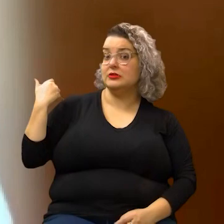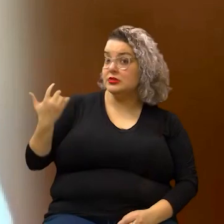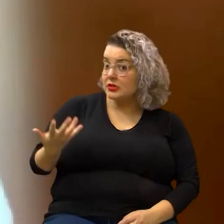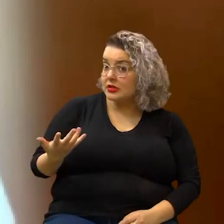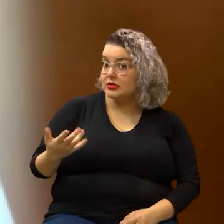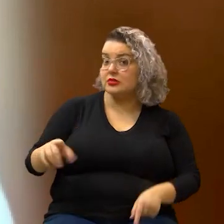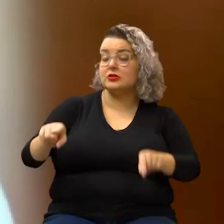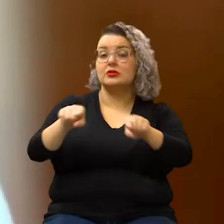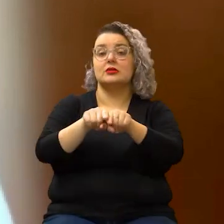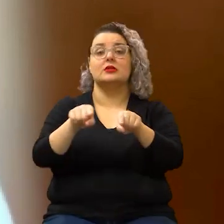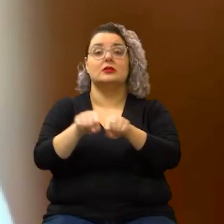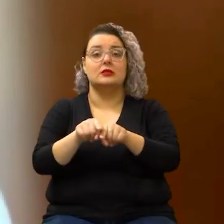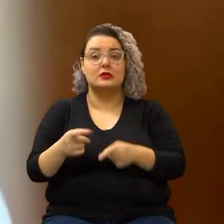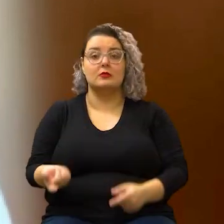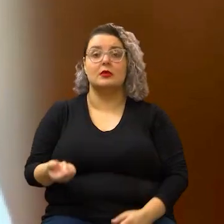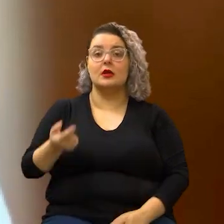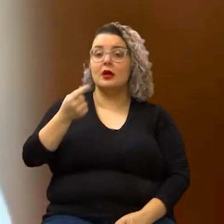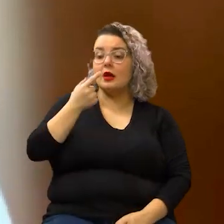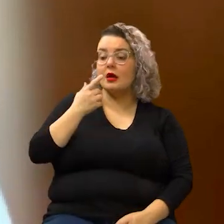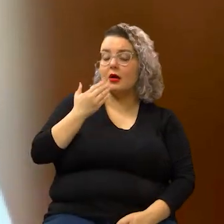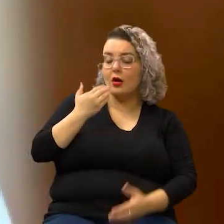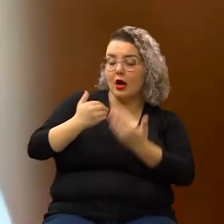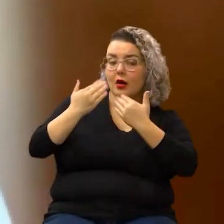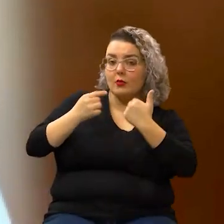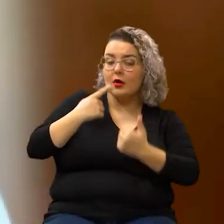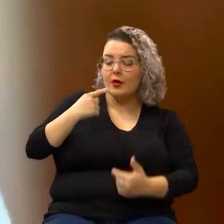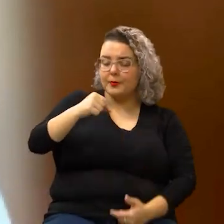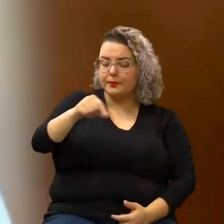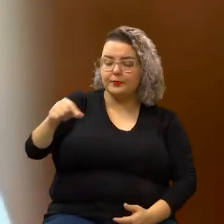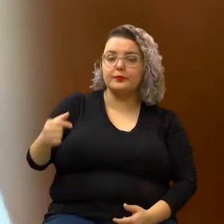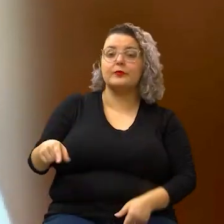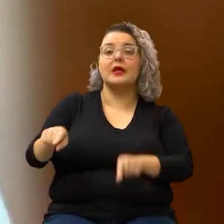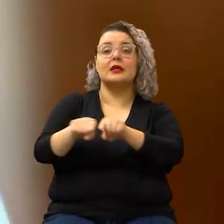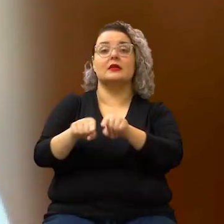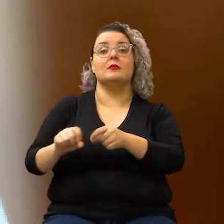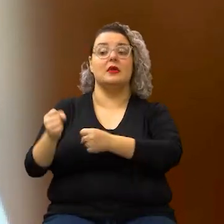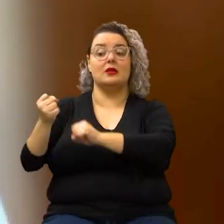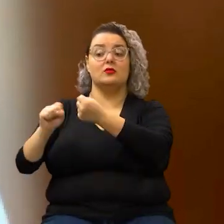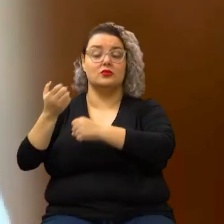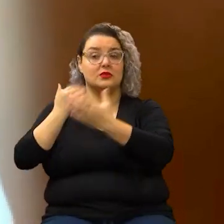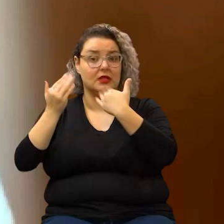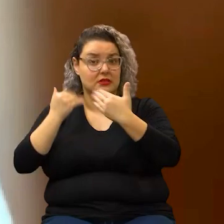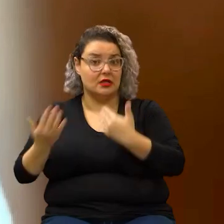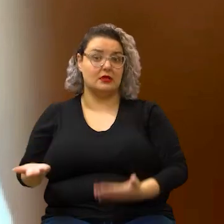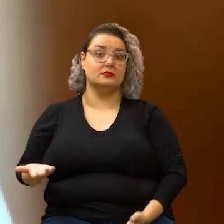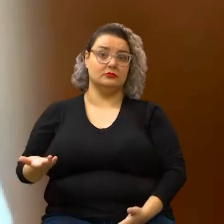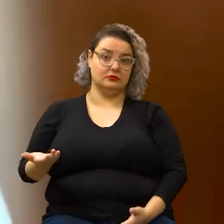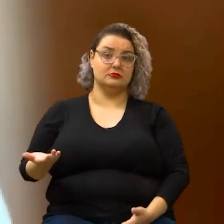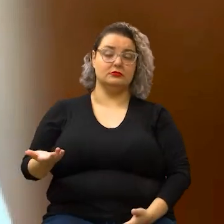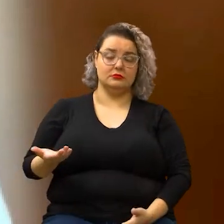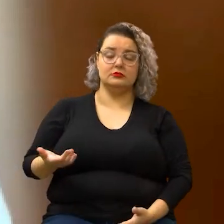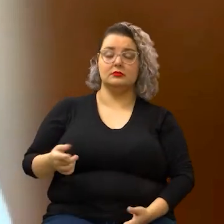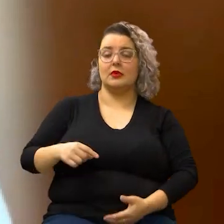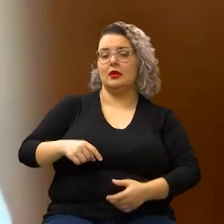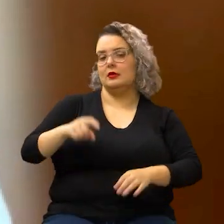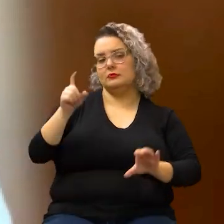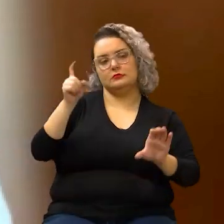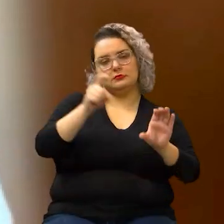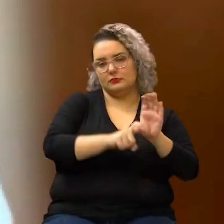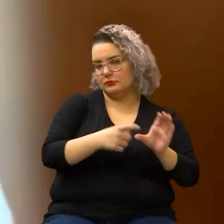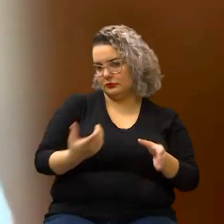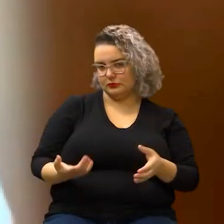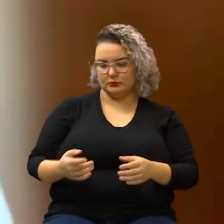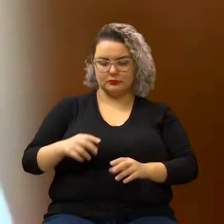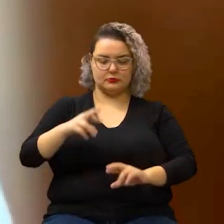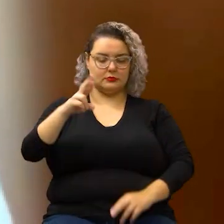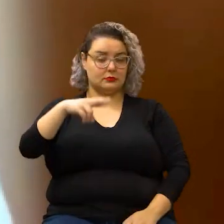e idade, além do consumo de sal e alimentos muito condimentados. Então, depende aí de fatores